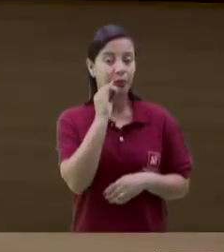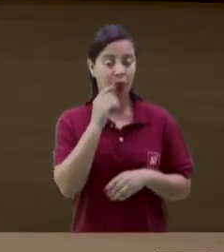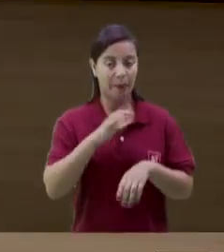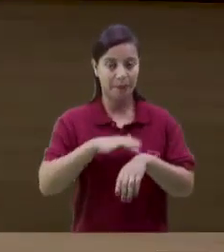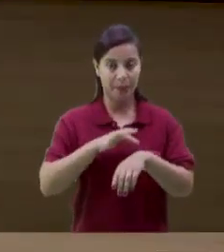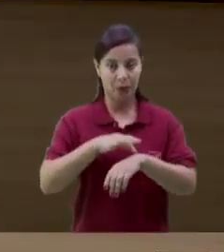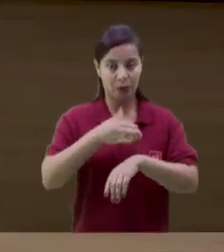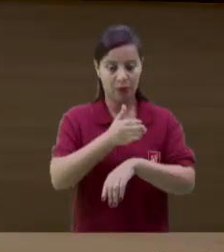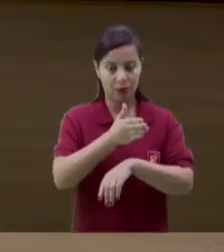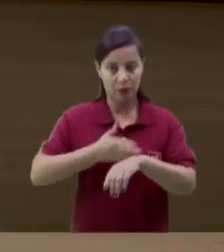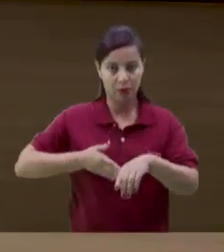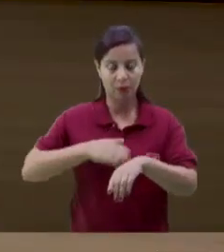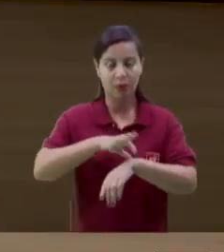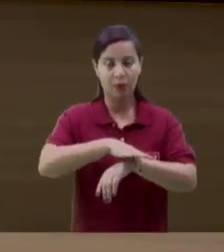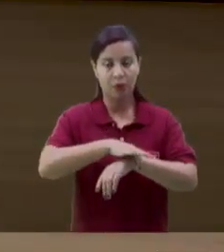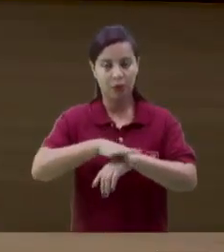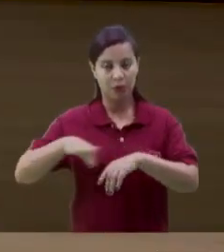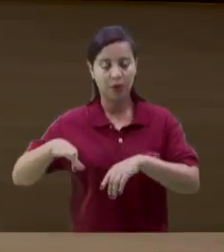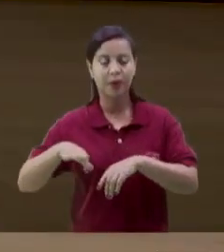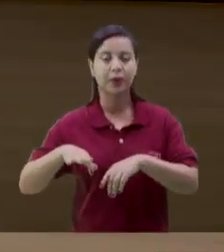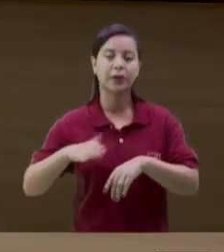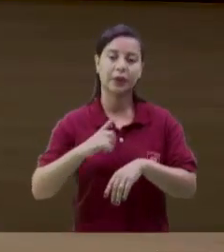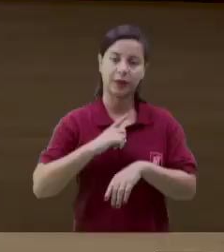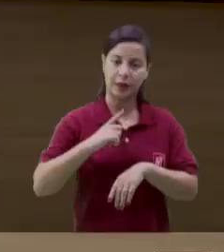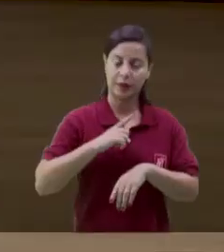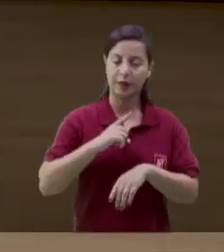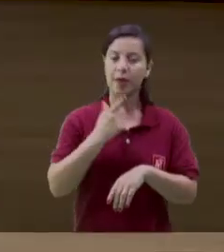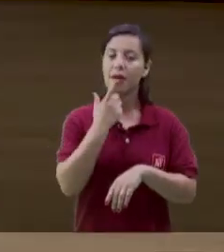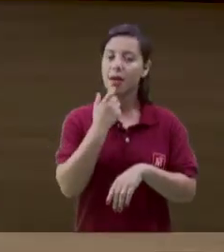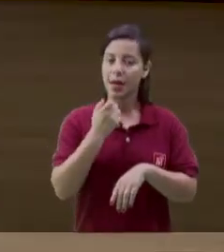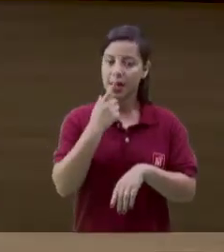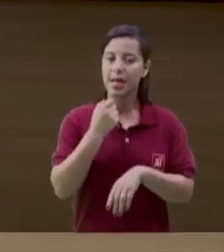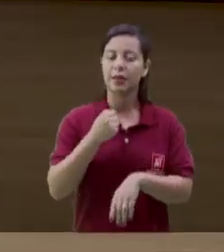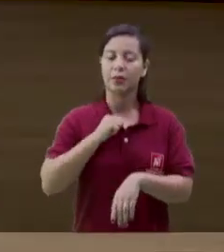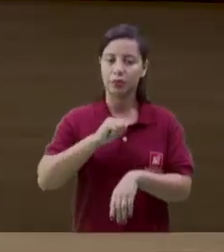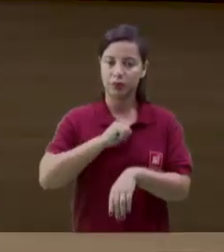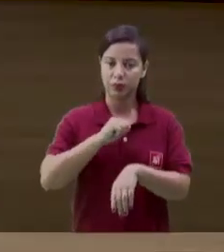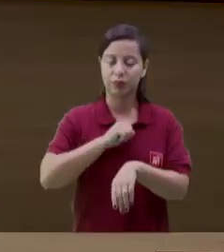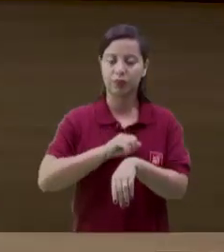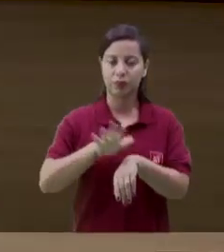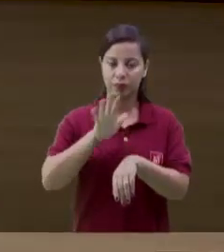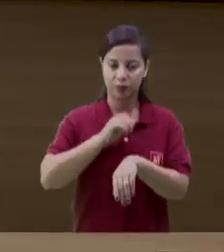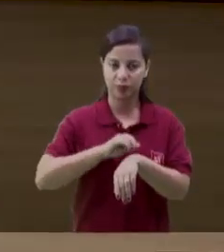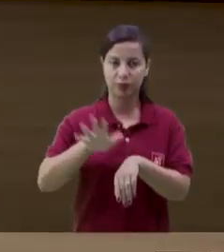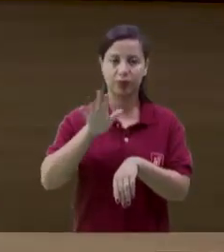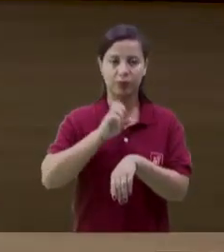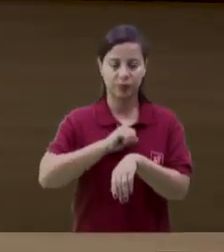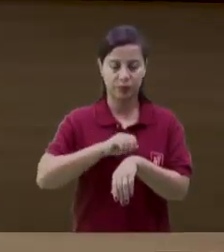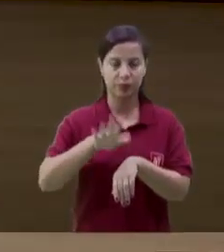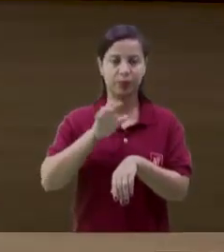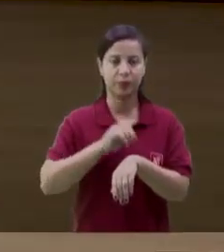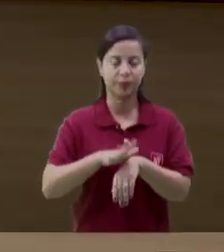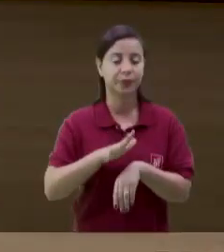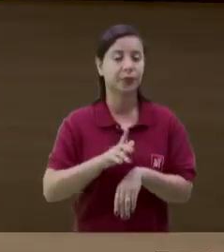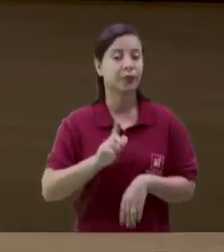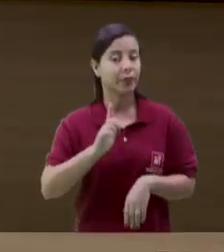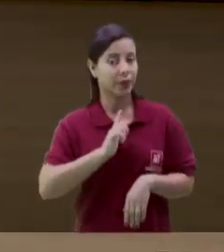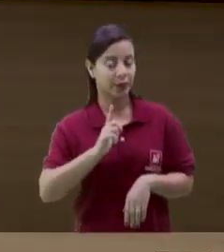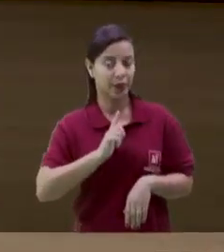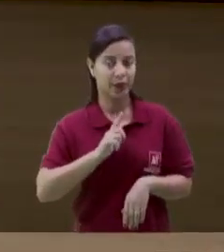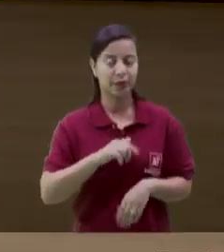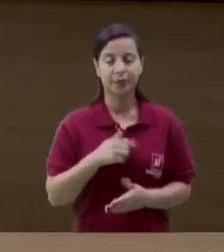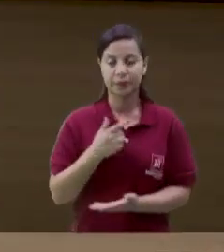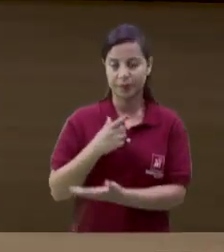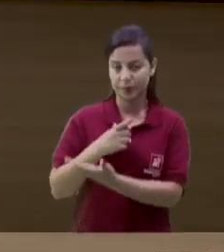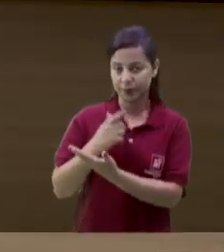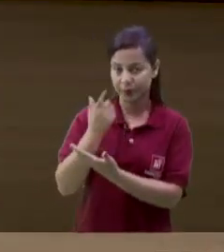sangramento a nível arterial com comprometimento aí de risco que pode levar à morte até. Essa faixa do